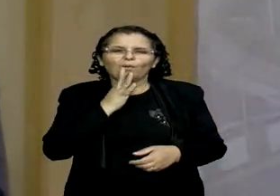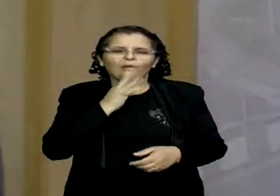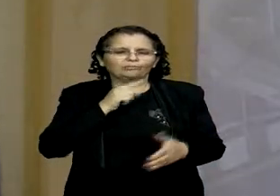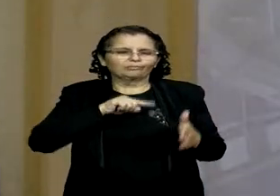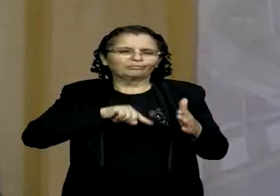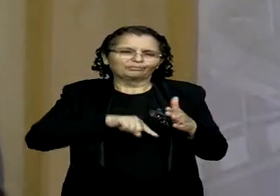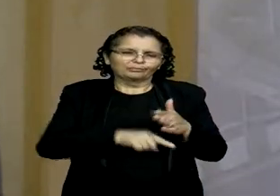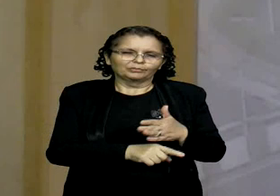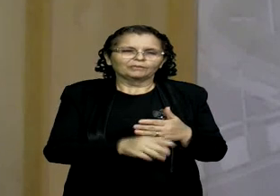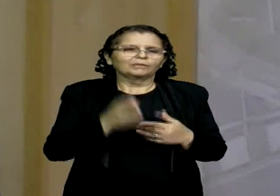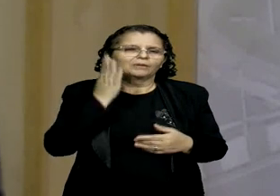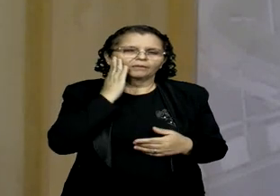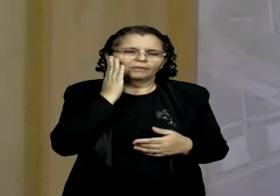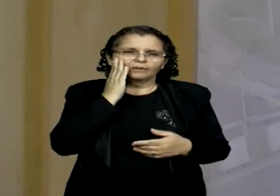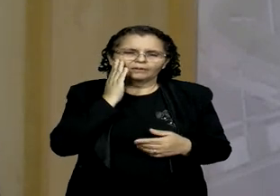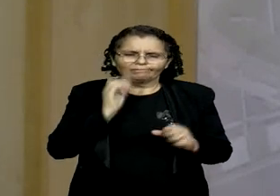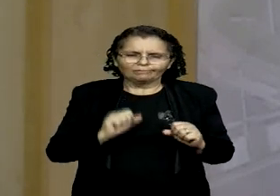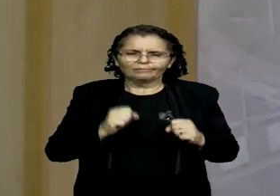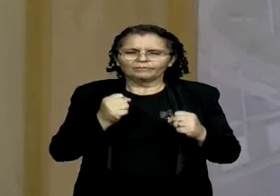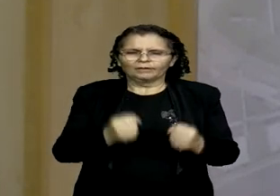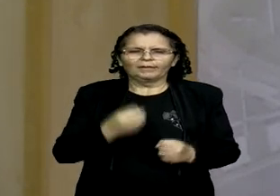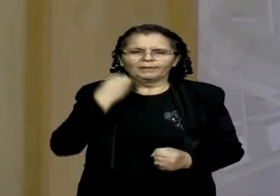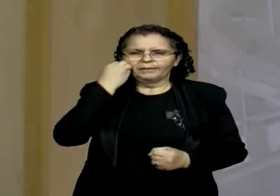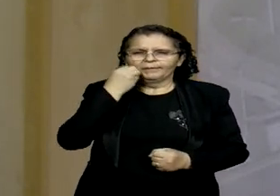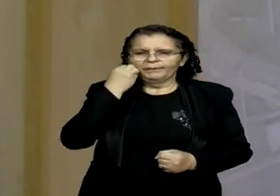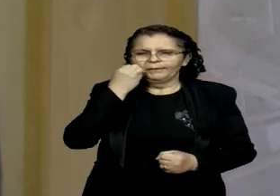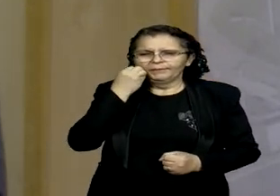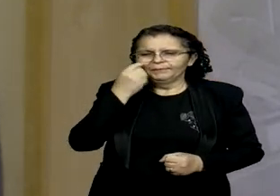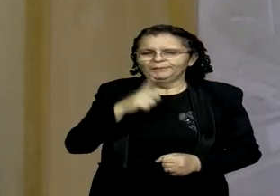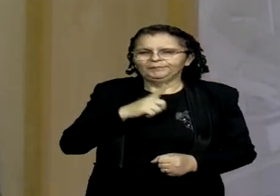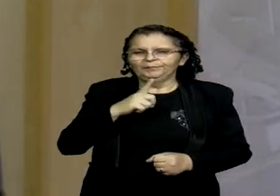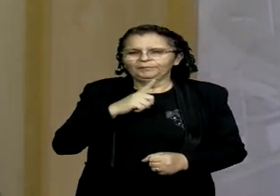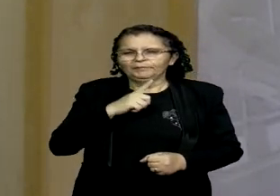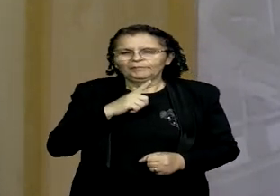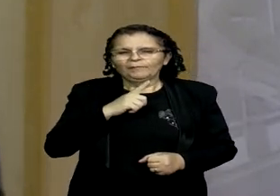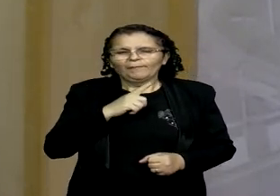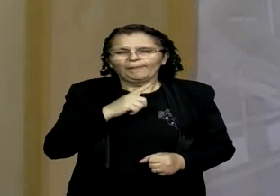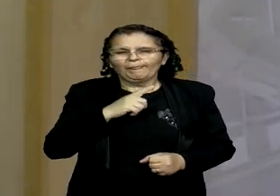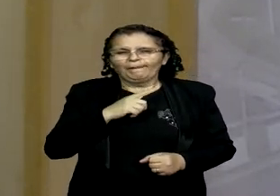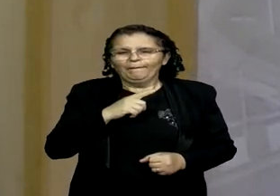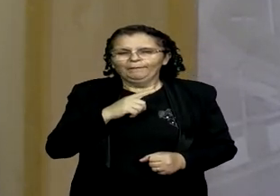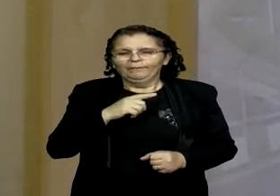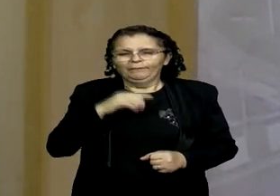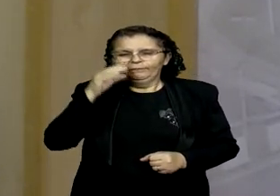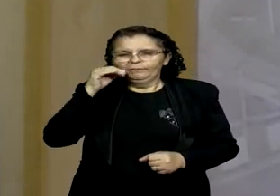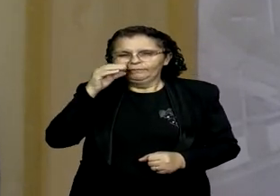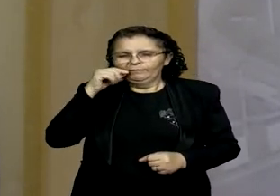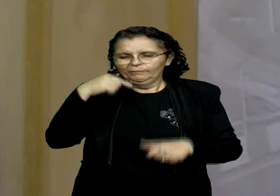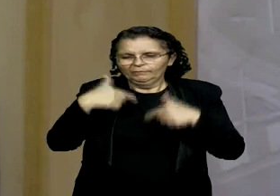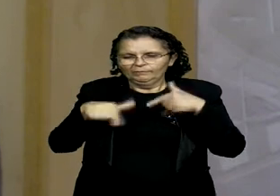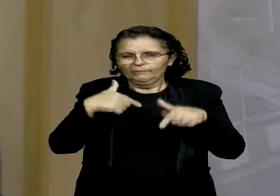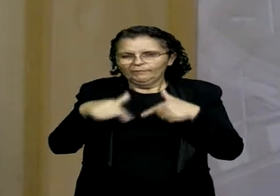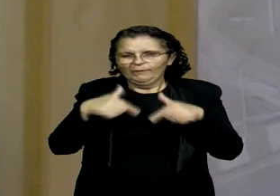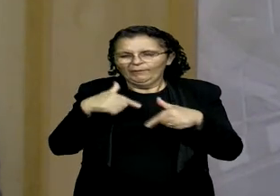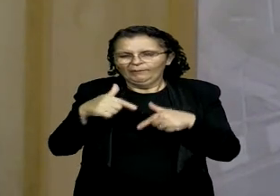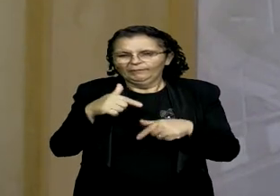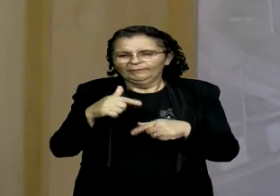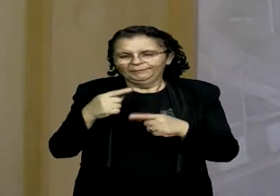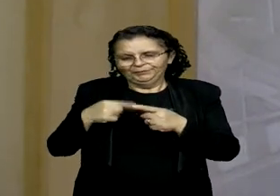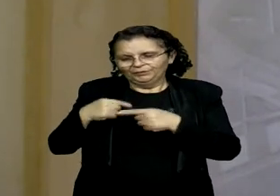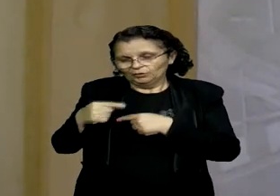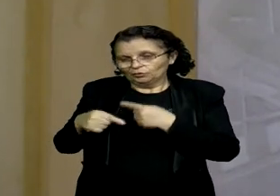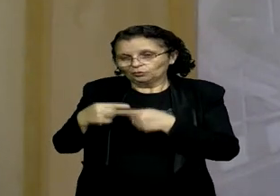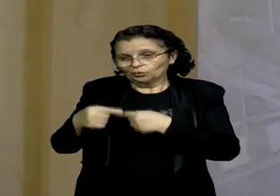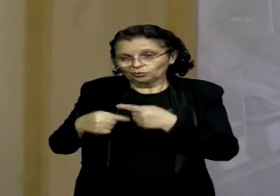sabemos, conhecemos e sabemos da competência do Erivelto. É um funcionário público que vem de outras gestões,